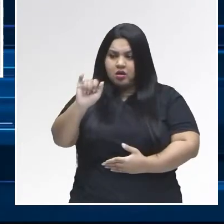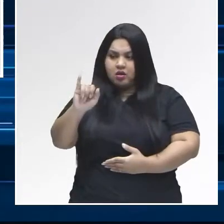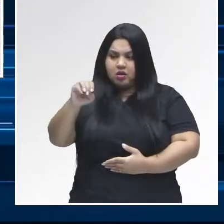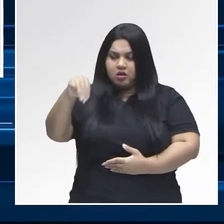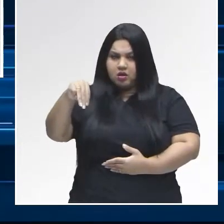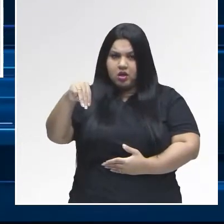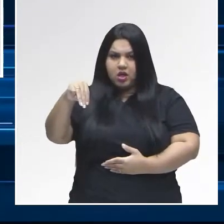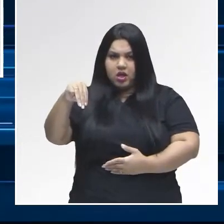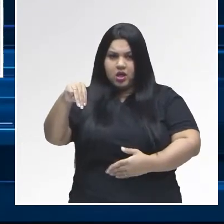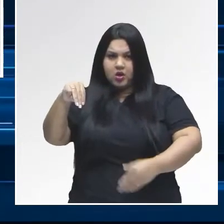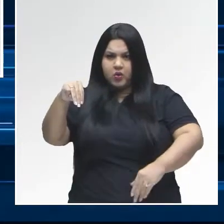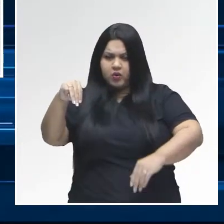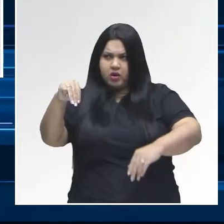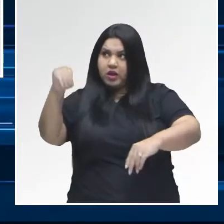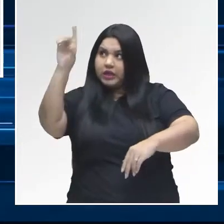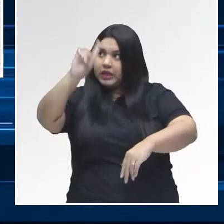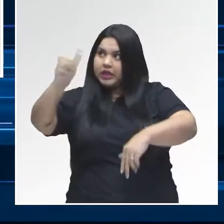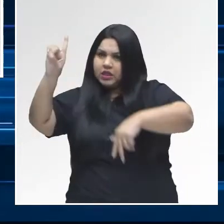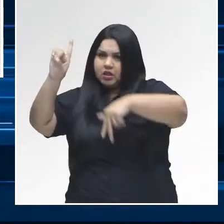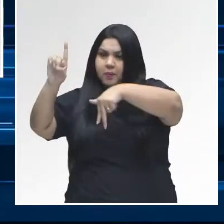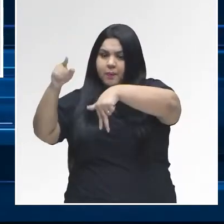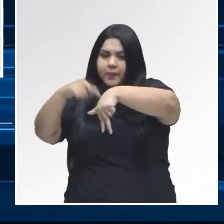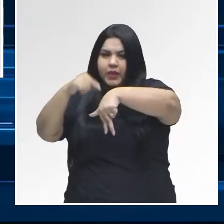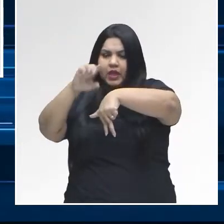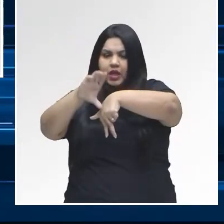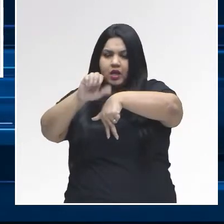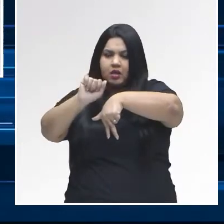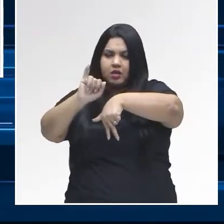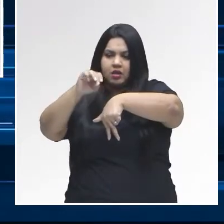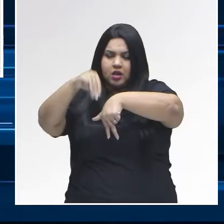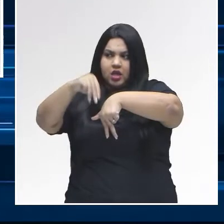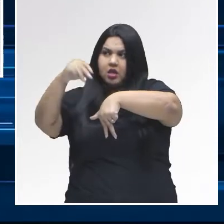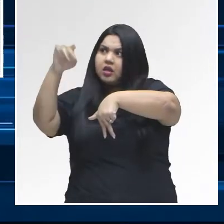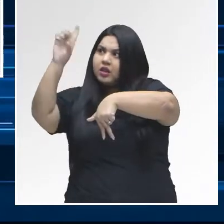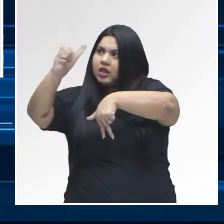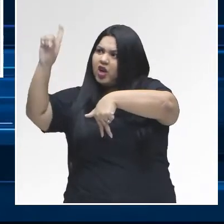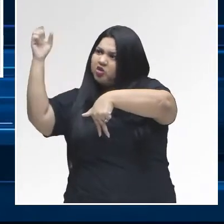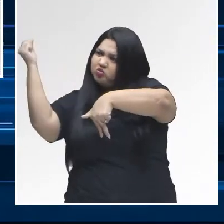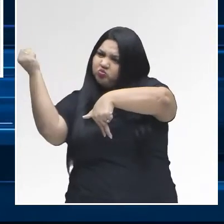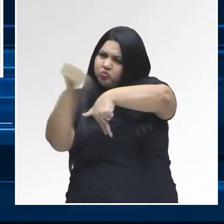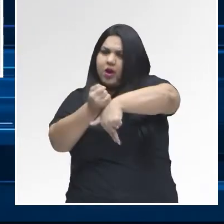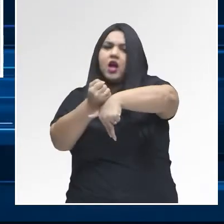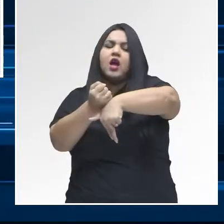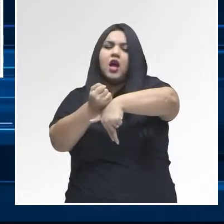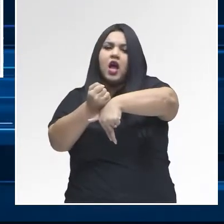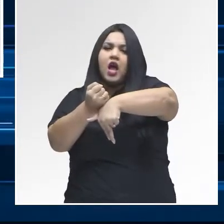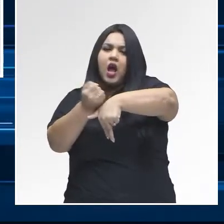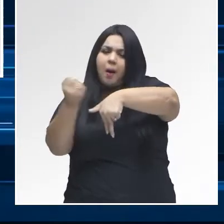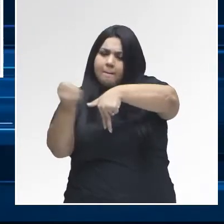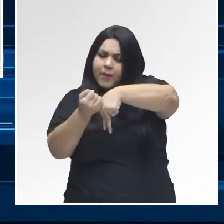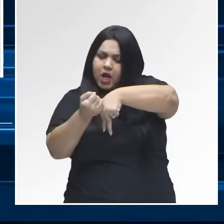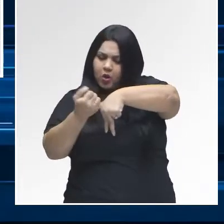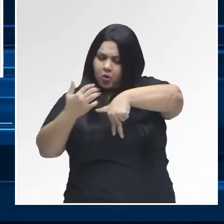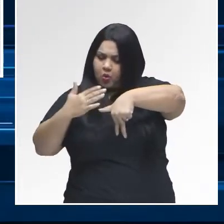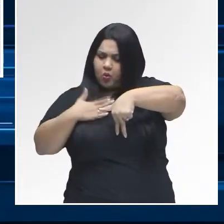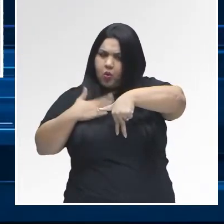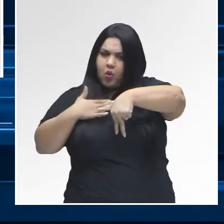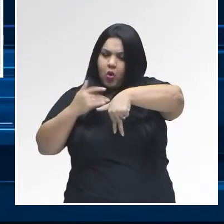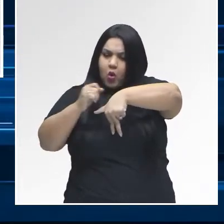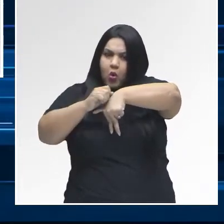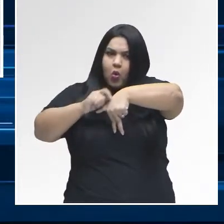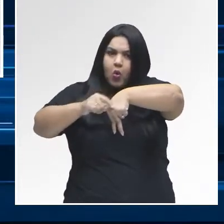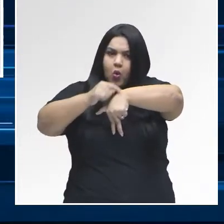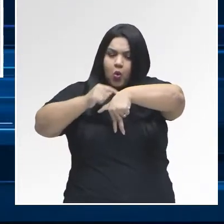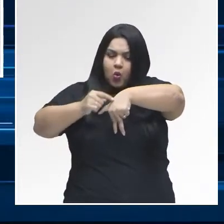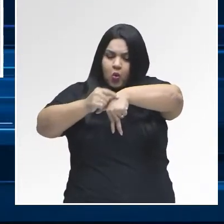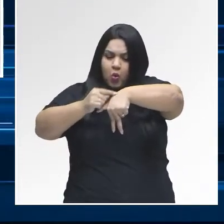na pele, que Deus marcou o Caim para que, para onde ele fosse, todo mundo soubesse o pecado que ele tinha cometido. Então